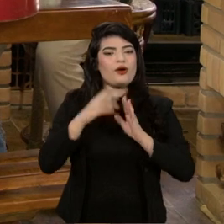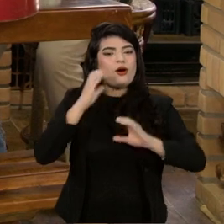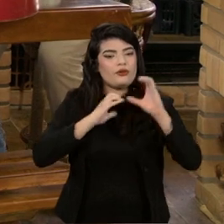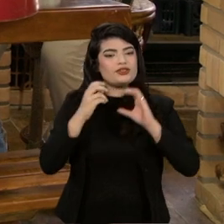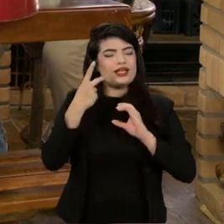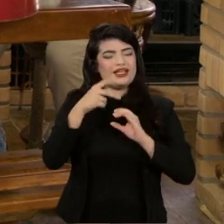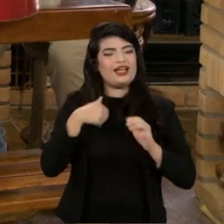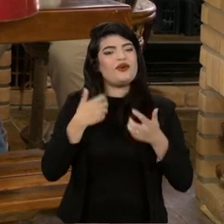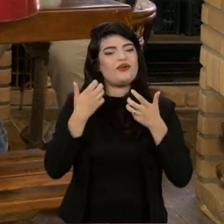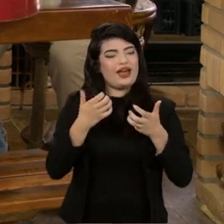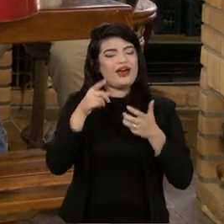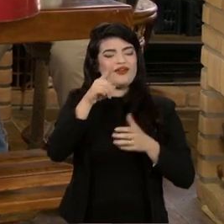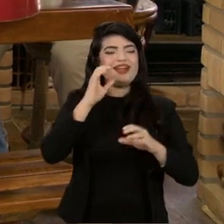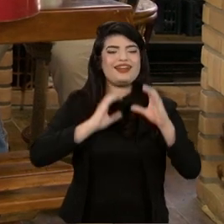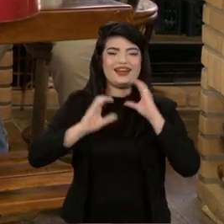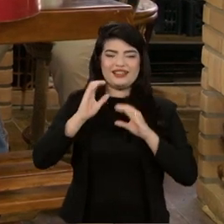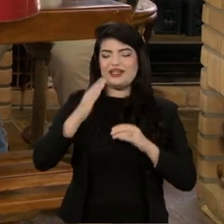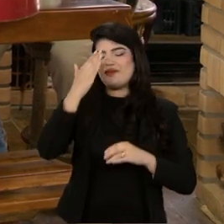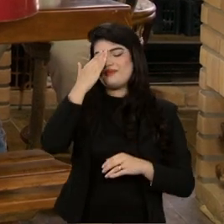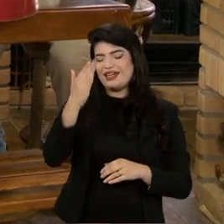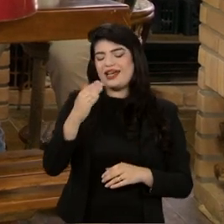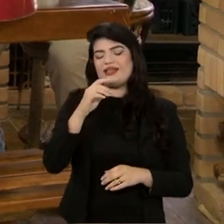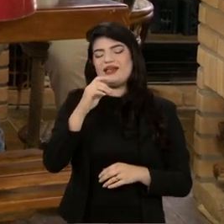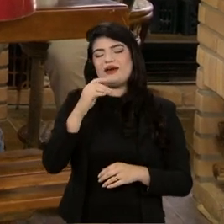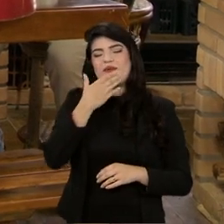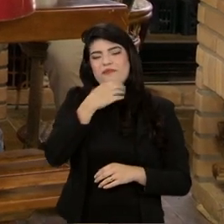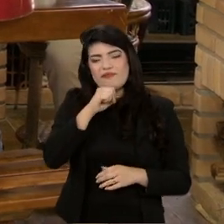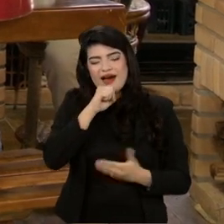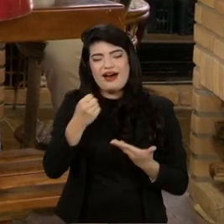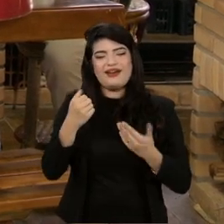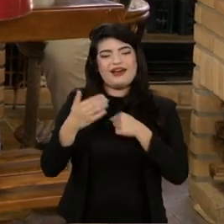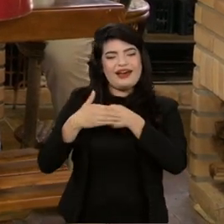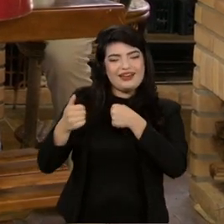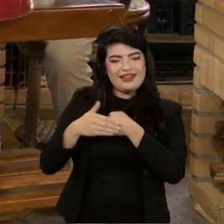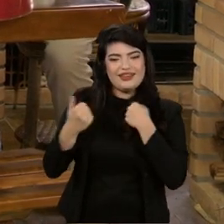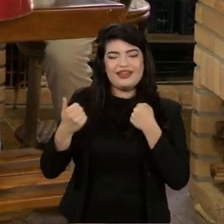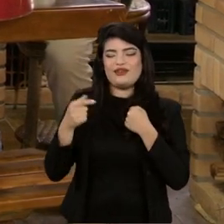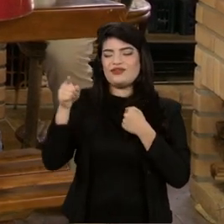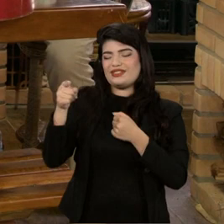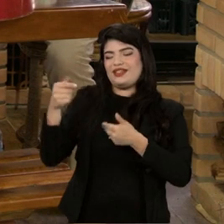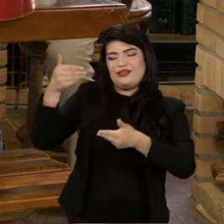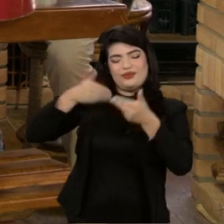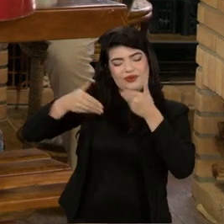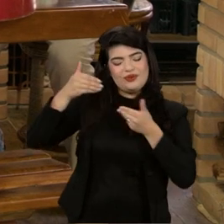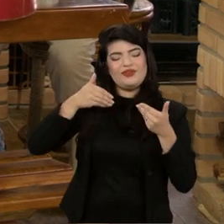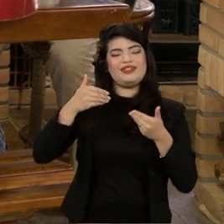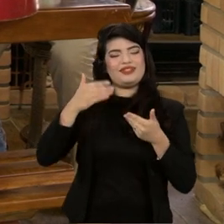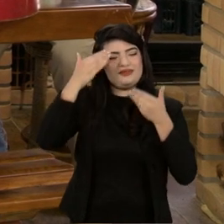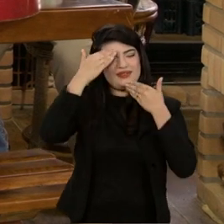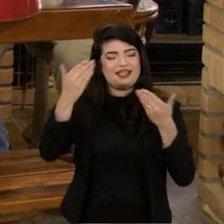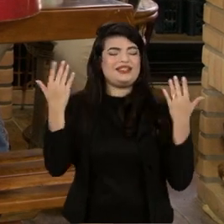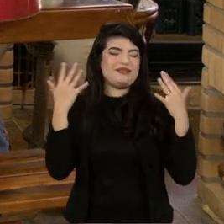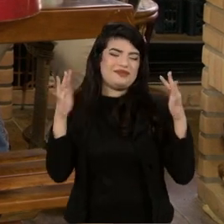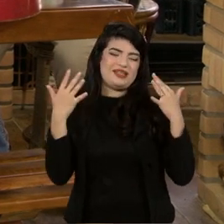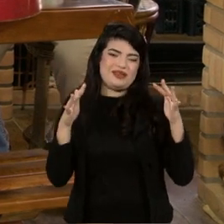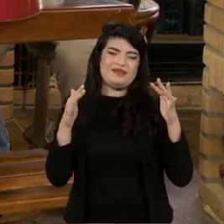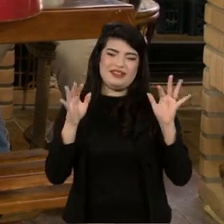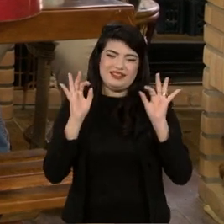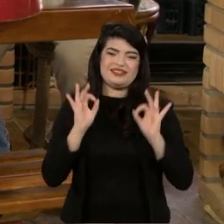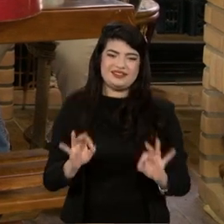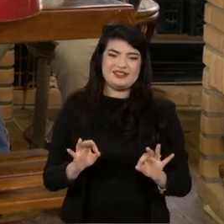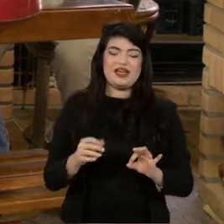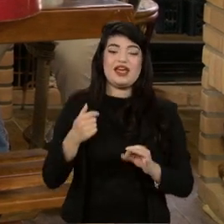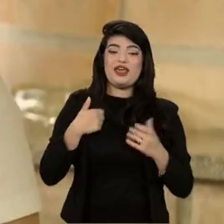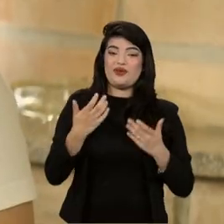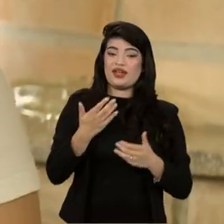velho. Obrigado, viu? É. Obrigado pelo carinho com o pai, sempre que você tem com a gente. Muito gostoso isso aqui. Obrigado, Paulinho. É. Parabéns, hein? Nossa, e vamos logo que eu